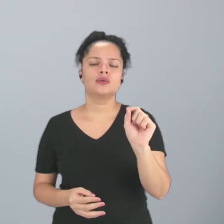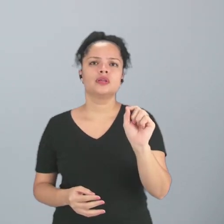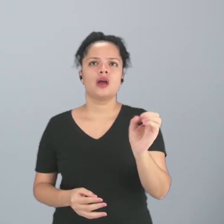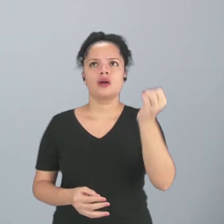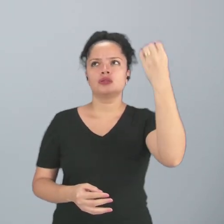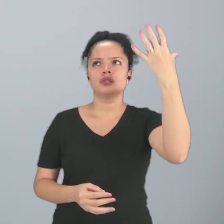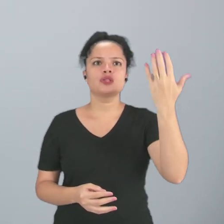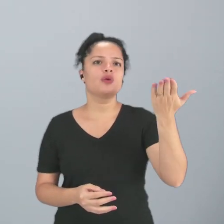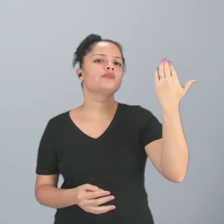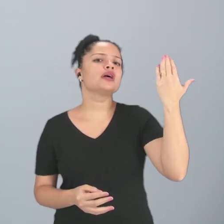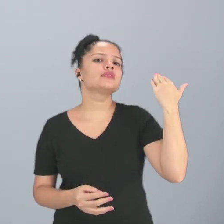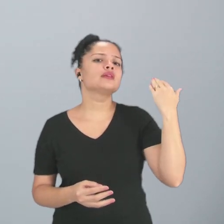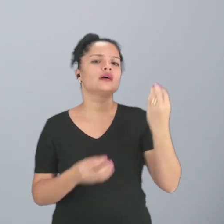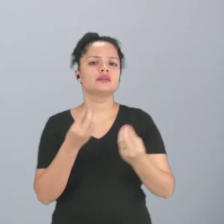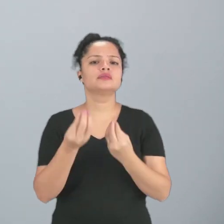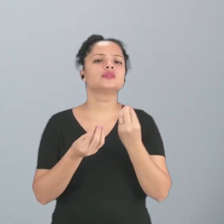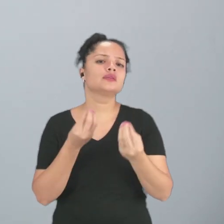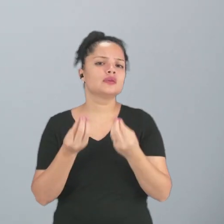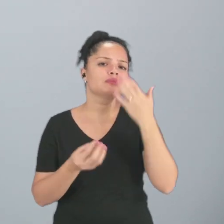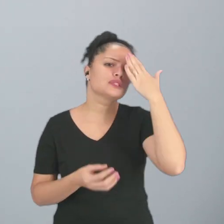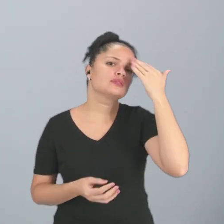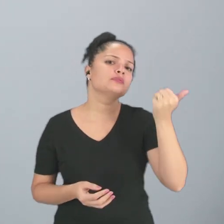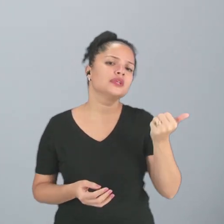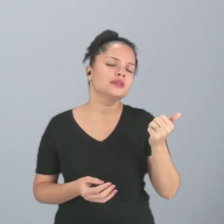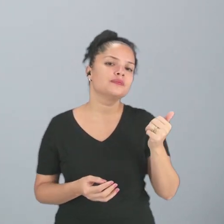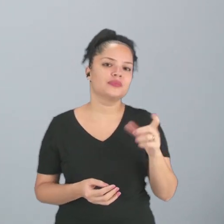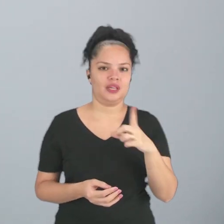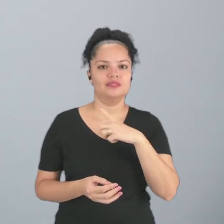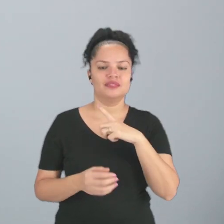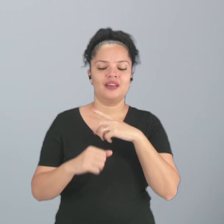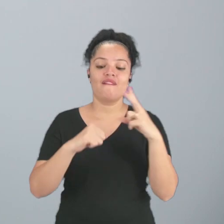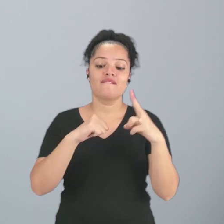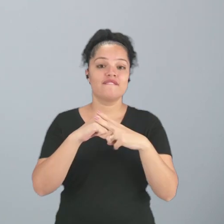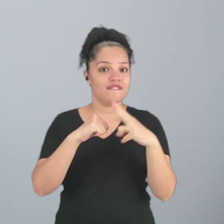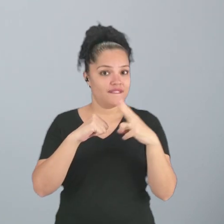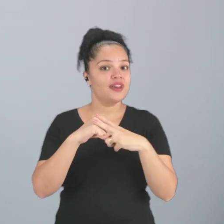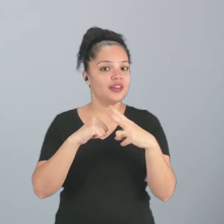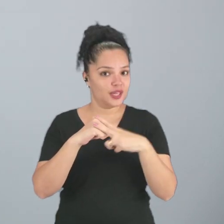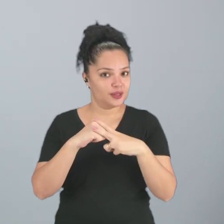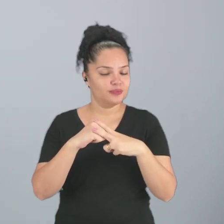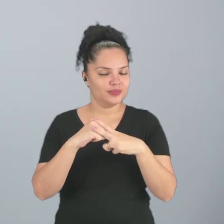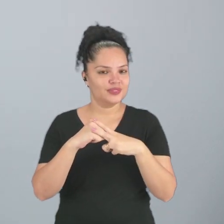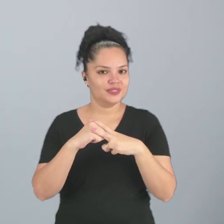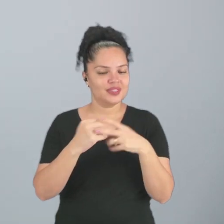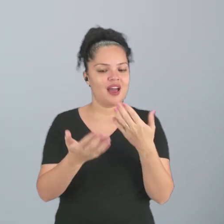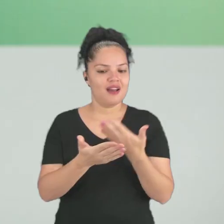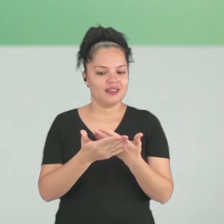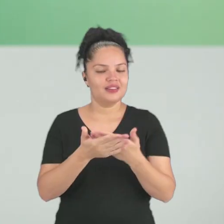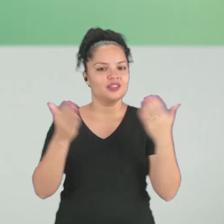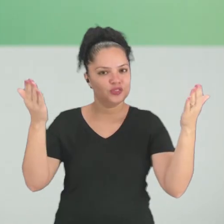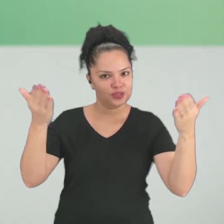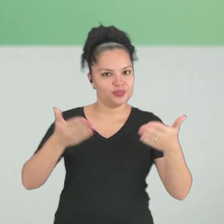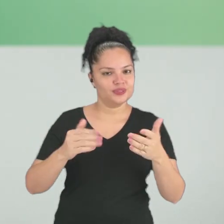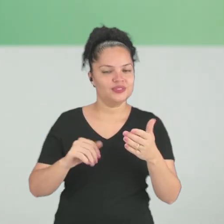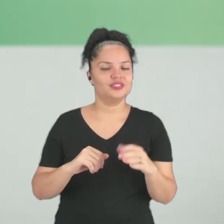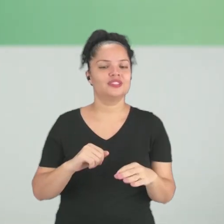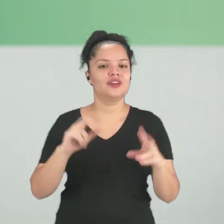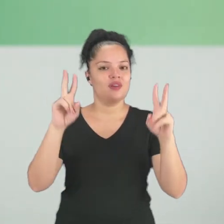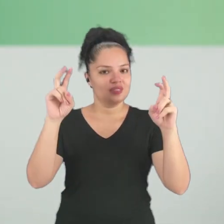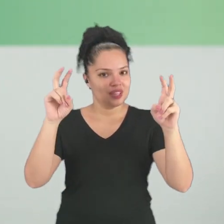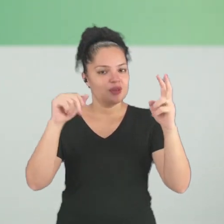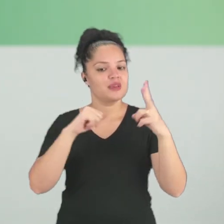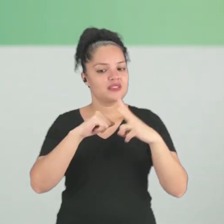passado da vida do autor? E aí que entram os verbos, tá, gente? Então, a nossa aula de hoje são os